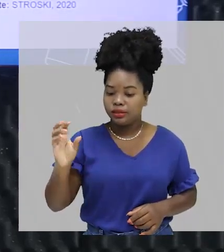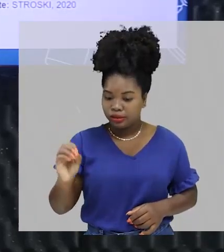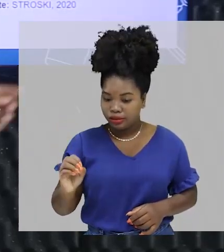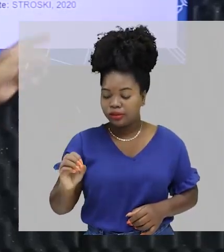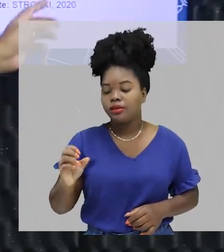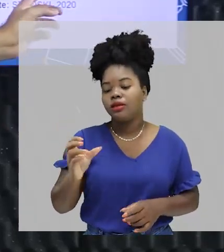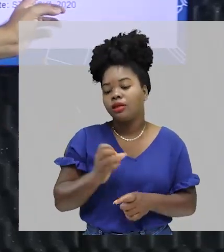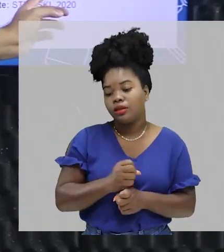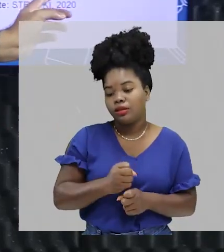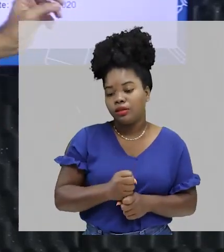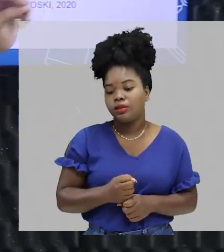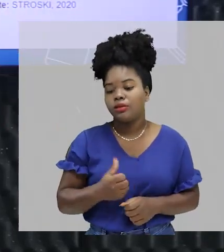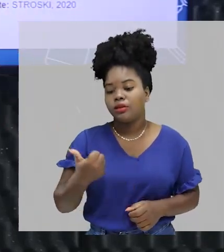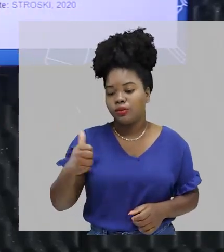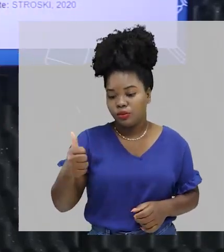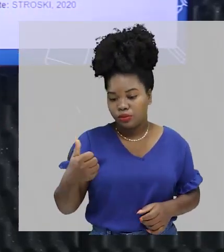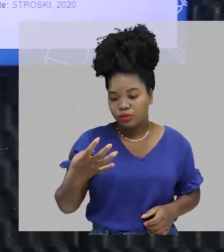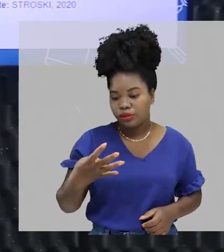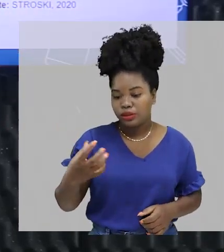5.730 anos,